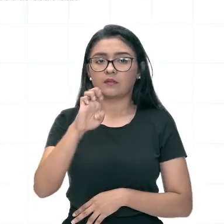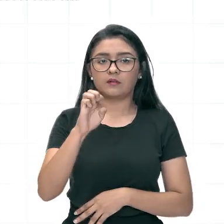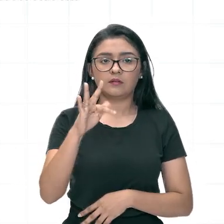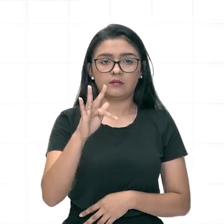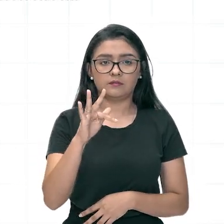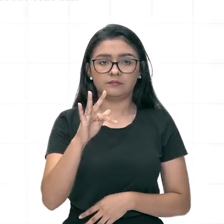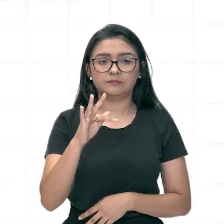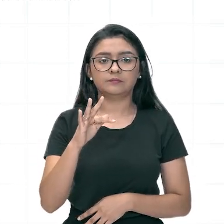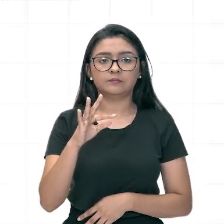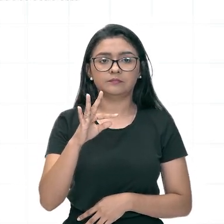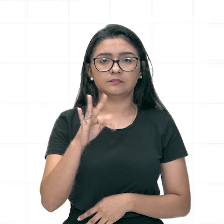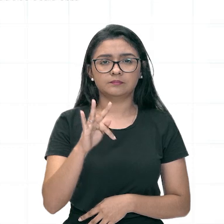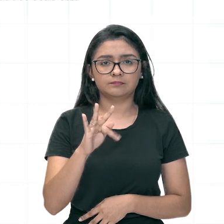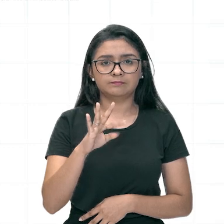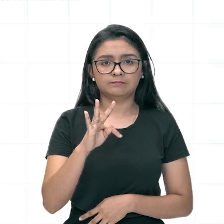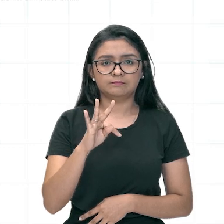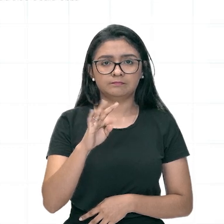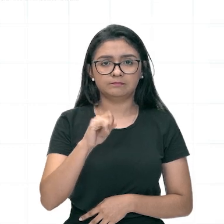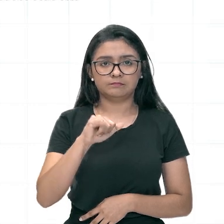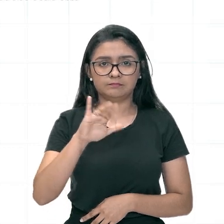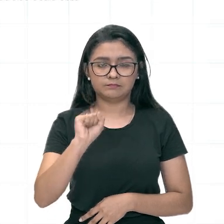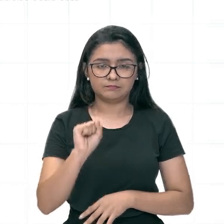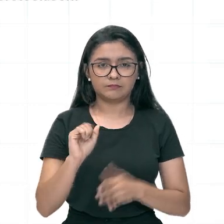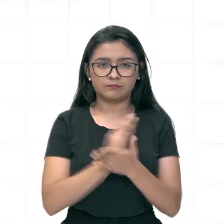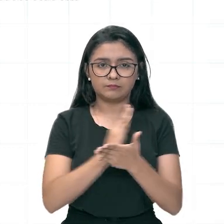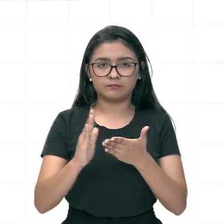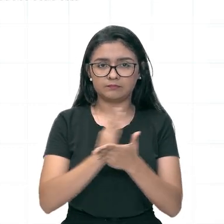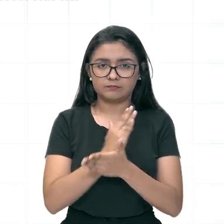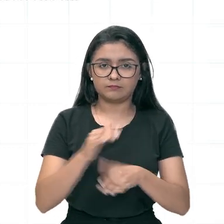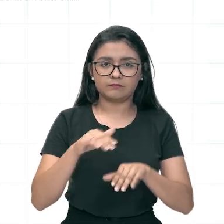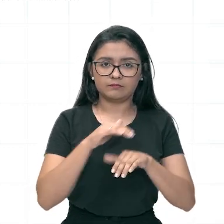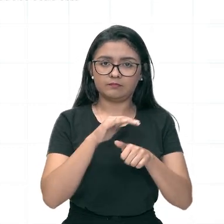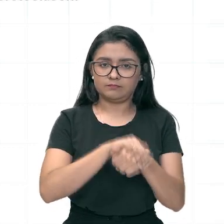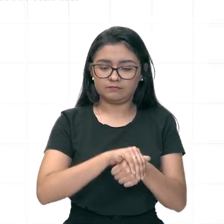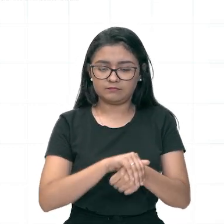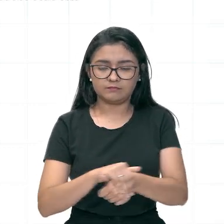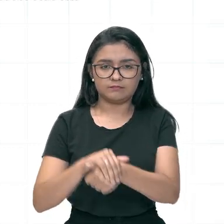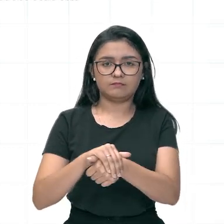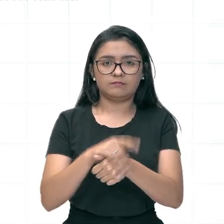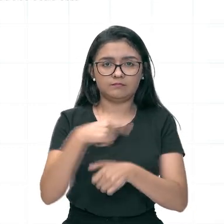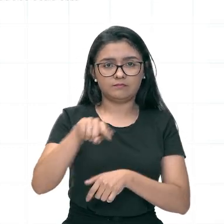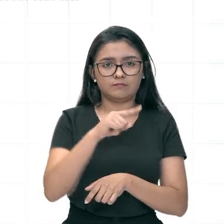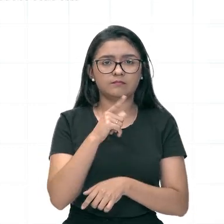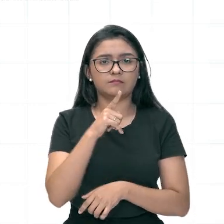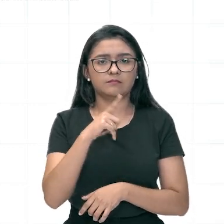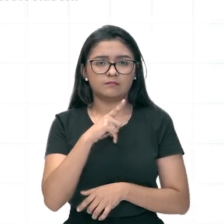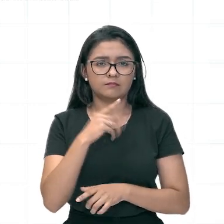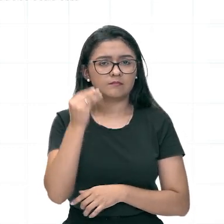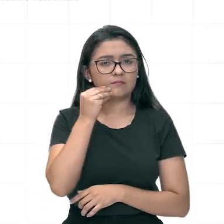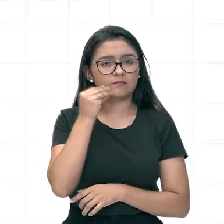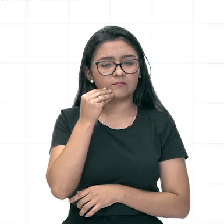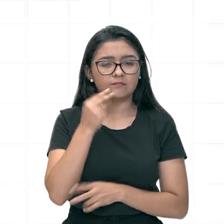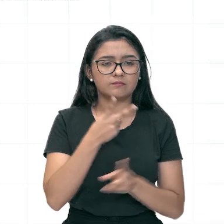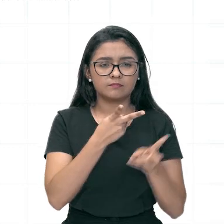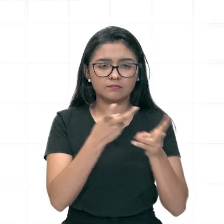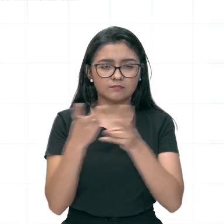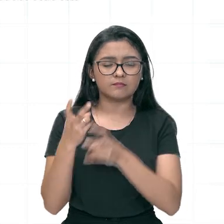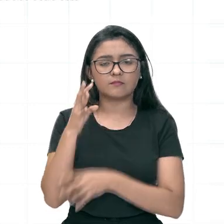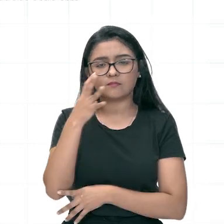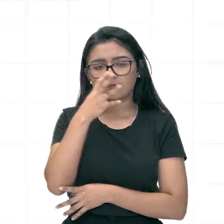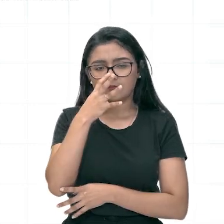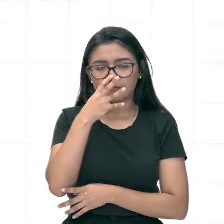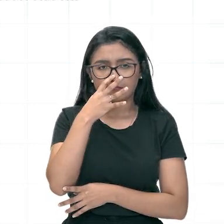está observando aí na nossa imagem algumas tartarugas, né? E essas tartarugas, se você já teve a oportunidade de observar ali